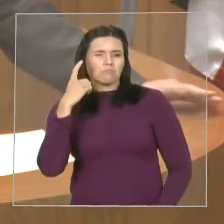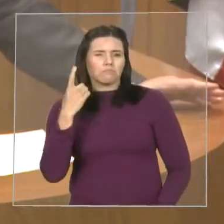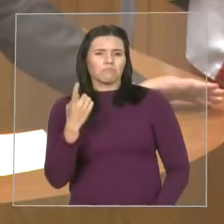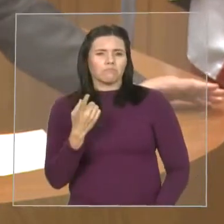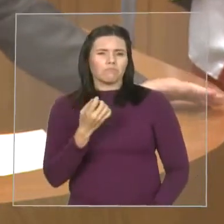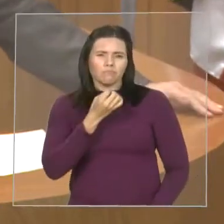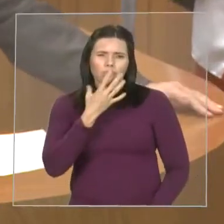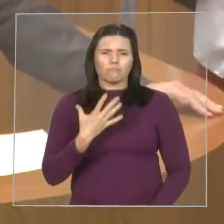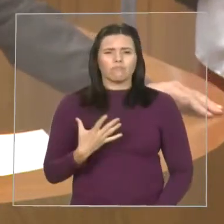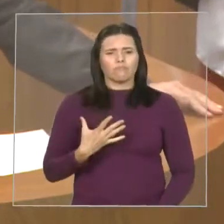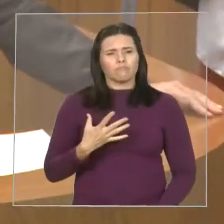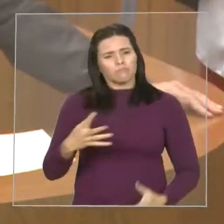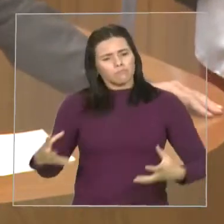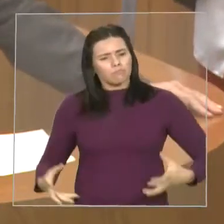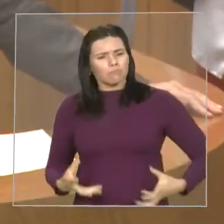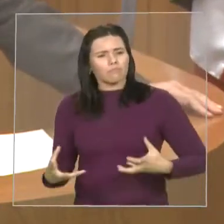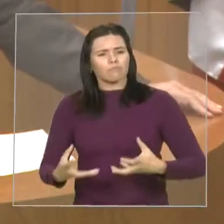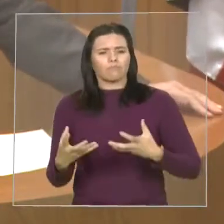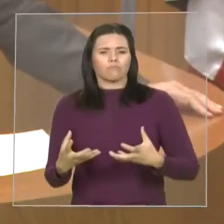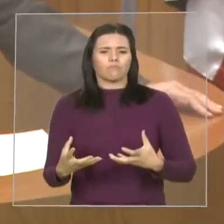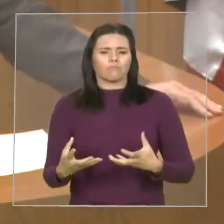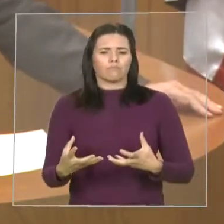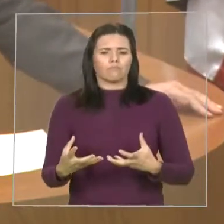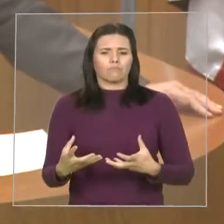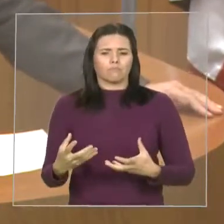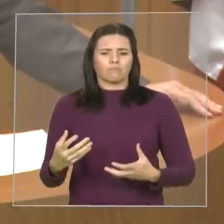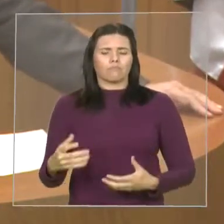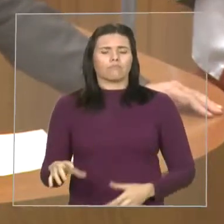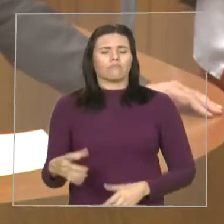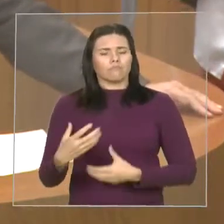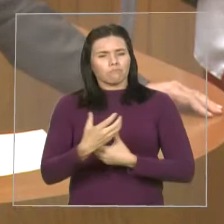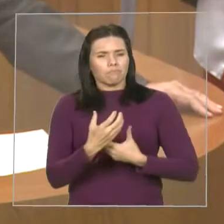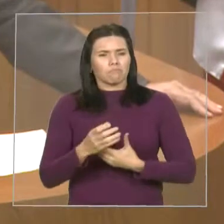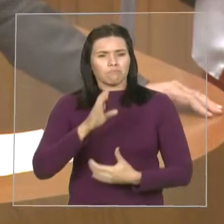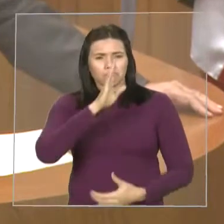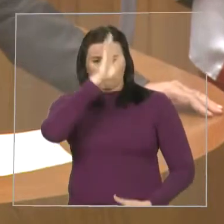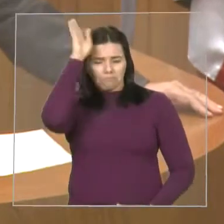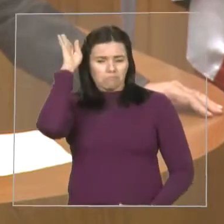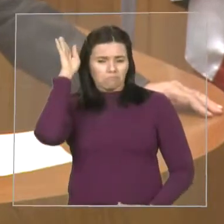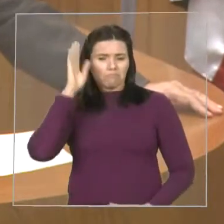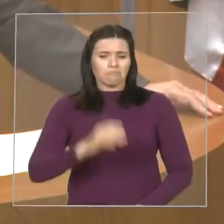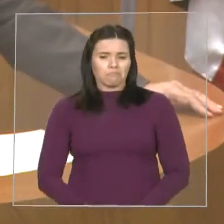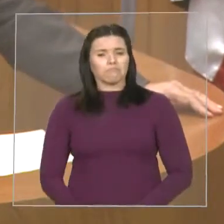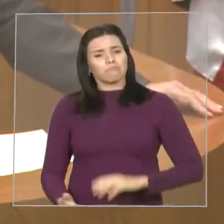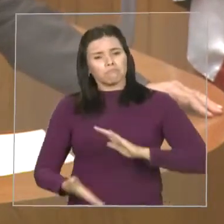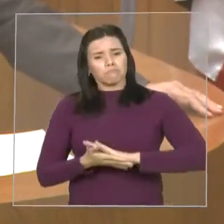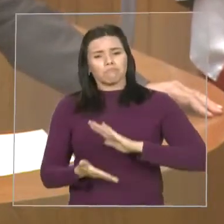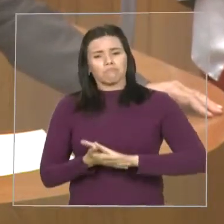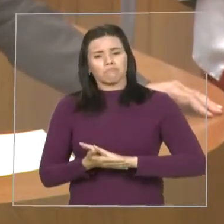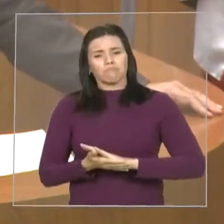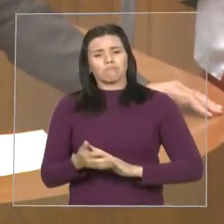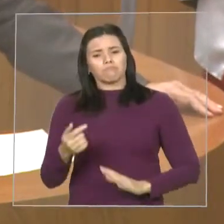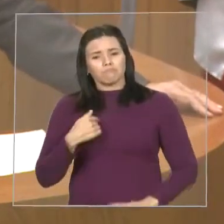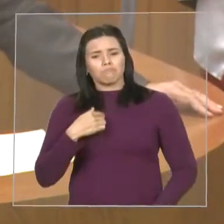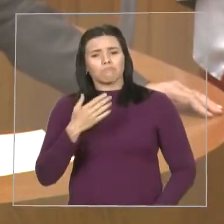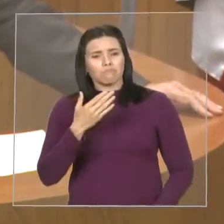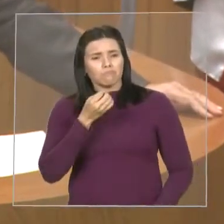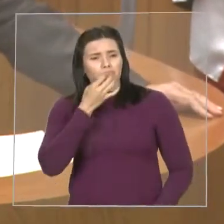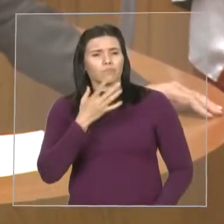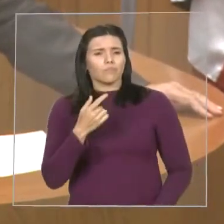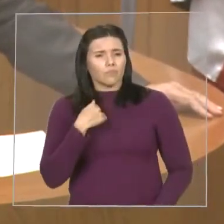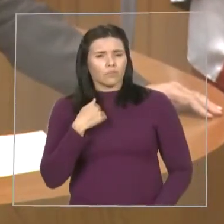que nos resta legislar, é meritório. Então, como deputado, eu fico satisfeito de votar a favor dessa